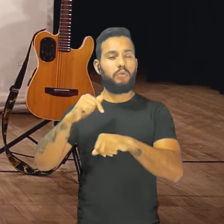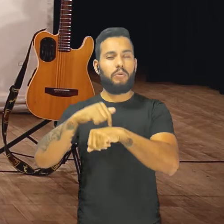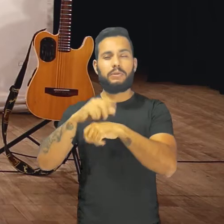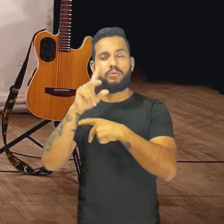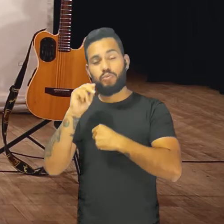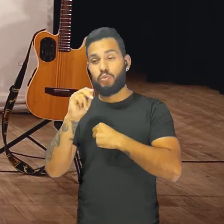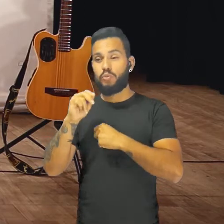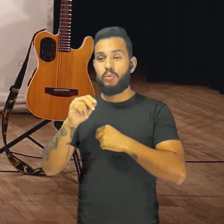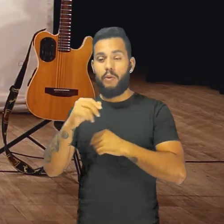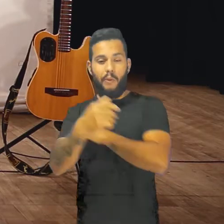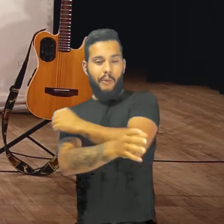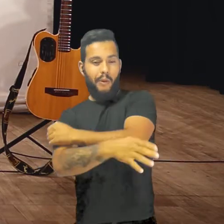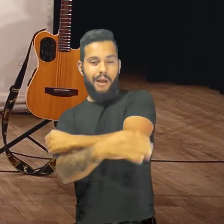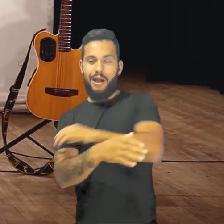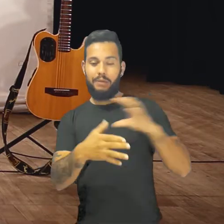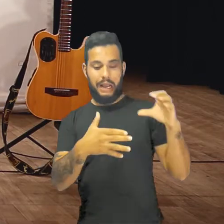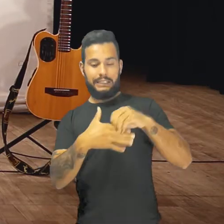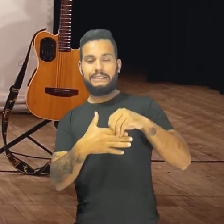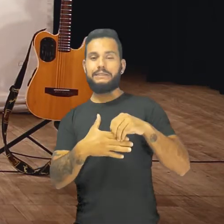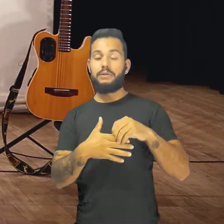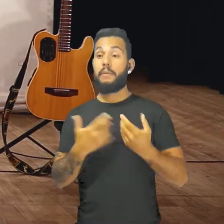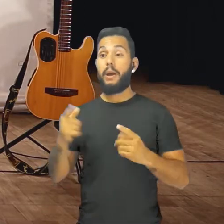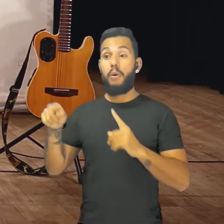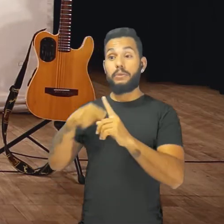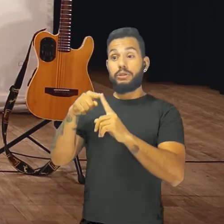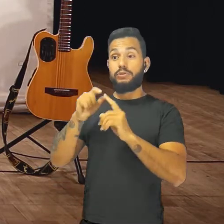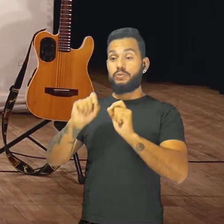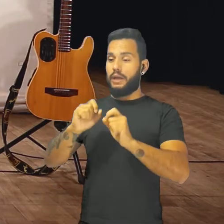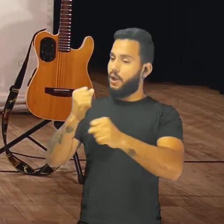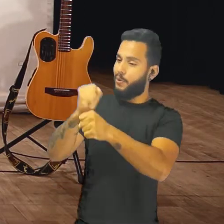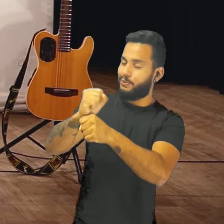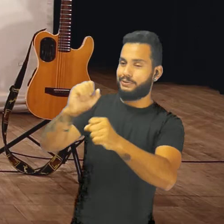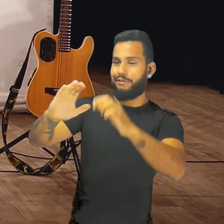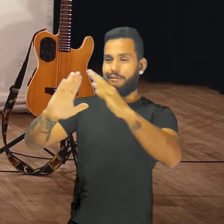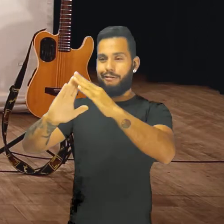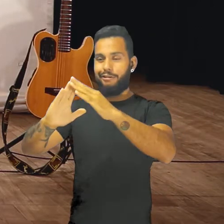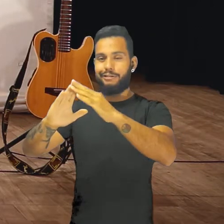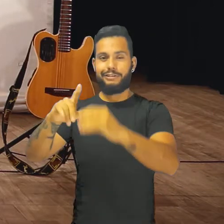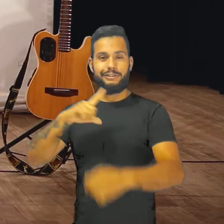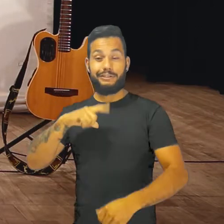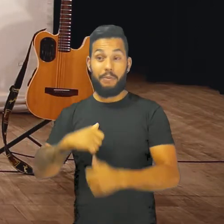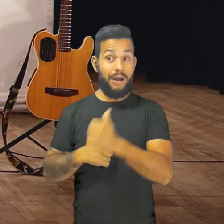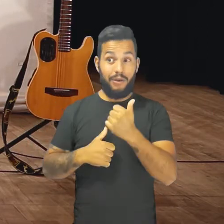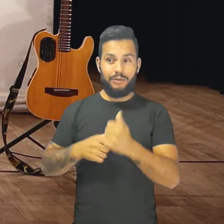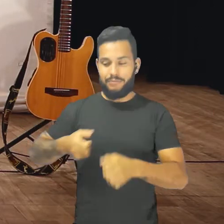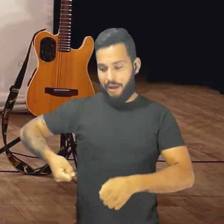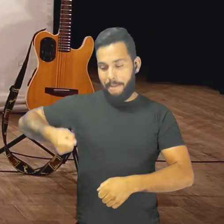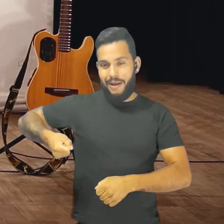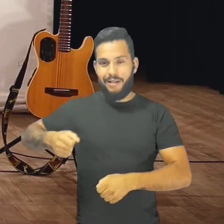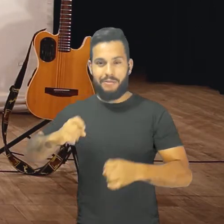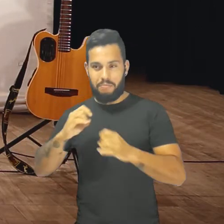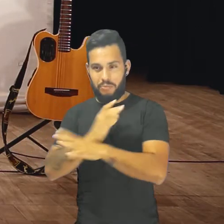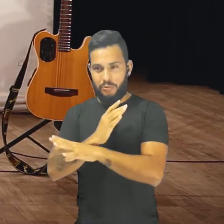minha missão é reconstruir sua casa, sua amizade. E já de passagem arrumamos uma carona. A mala está pronta? Bom, gente,